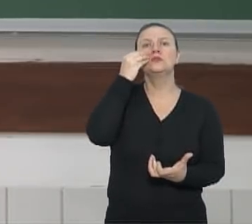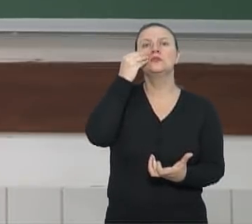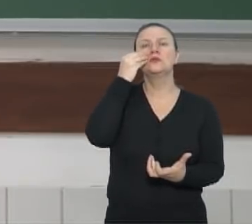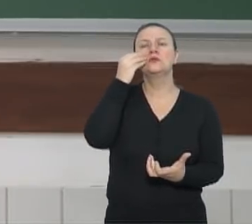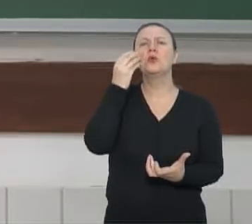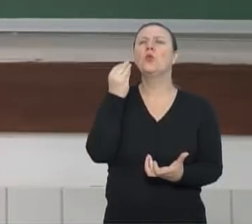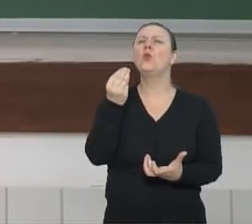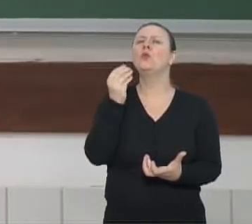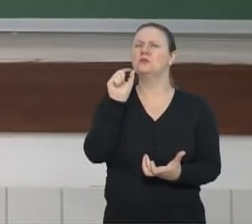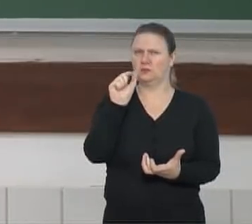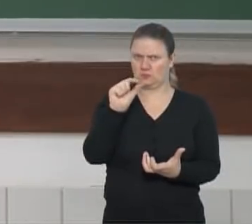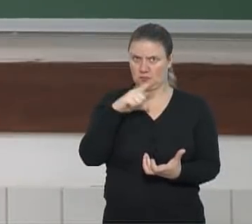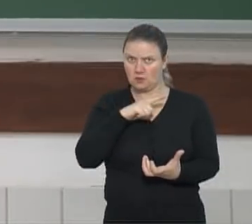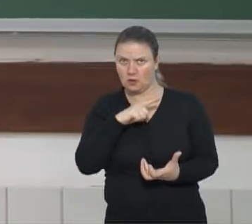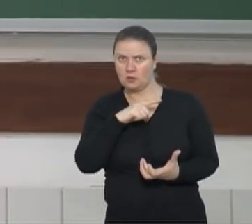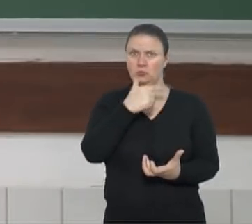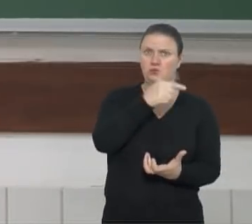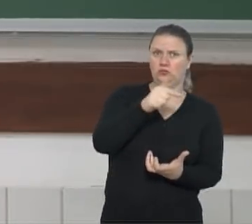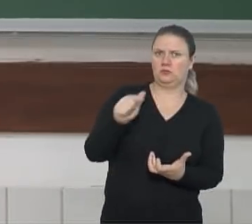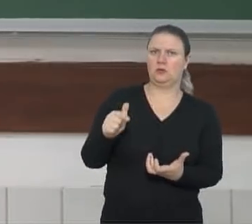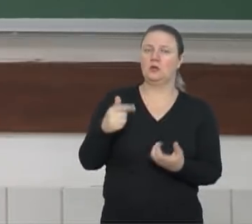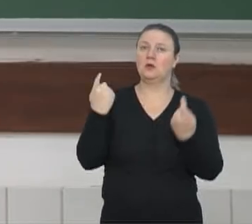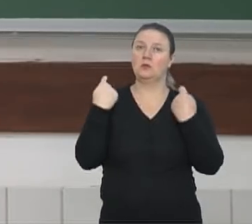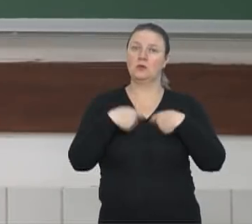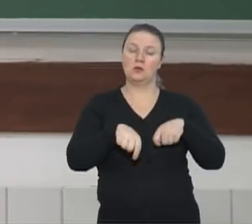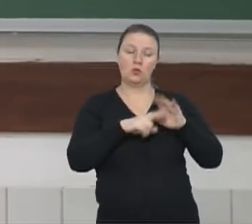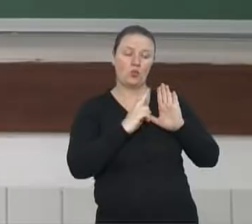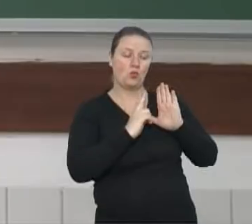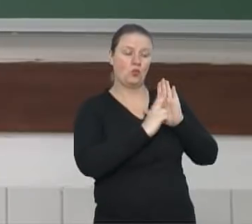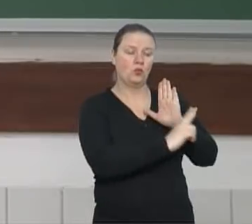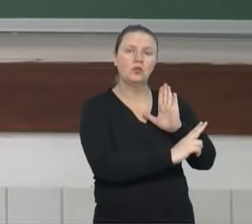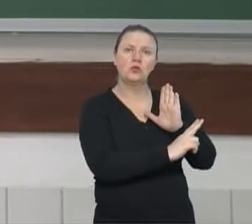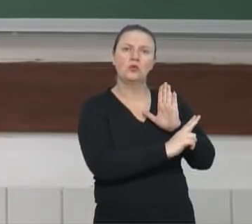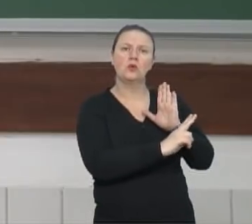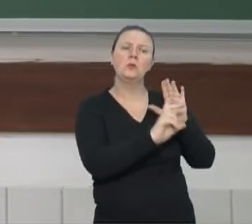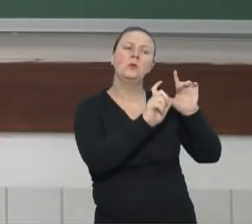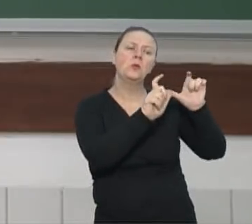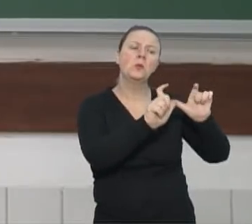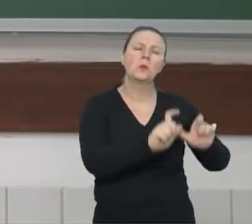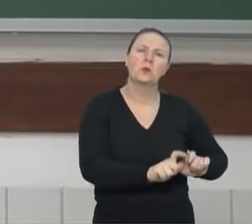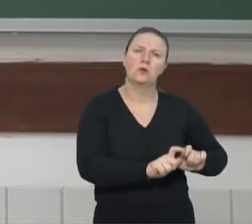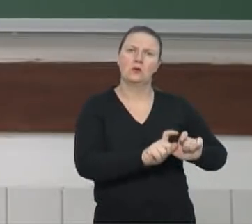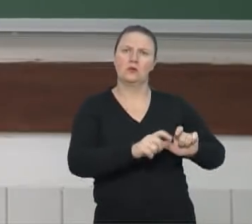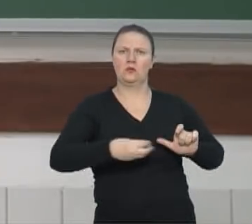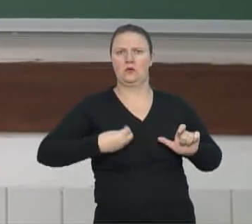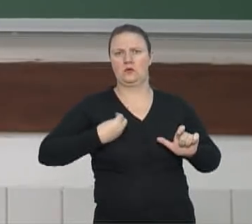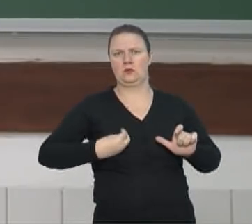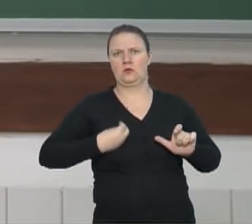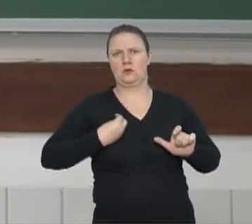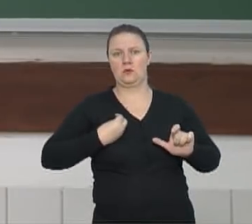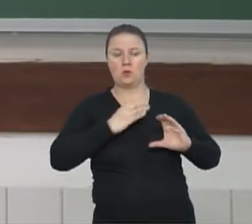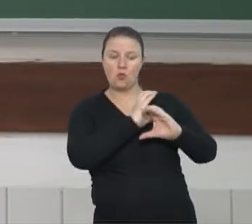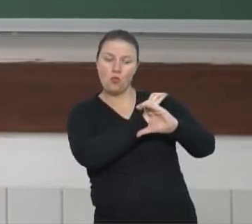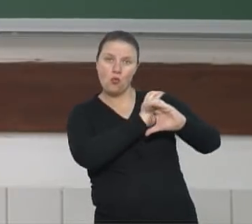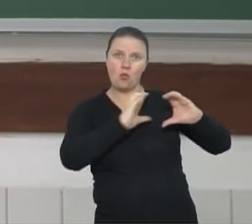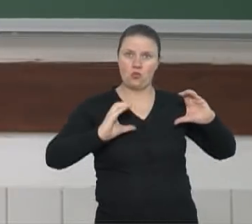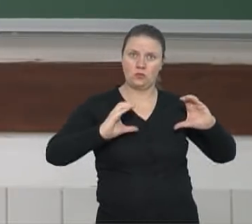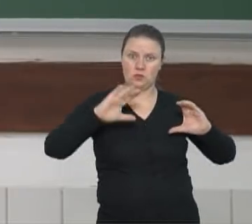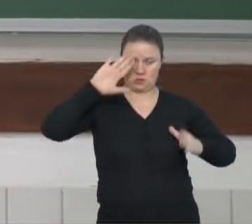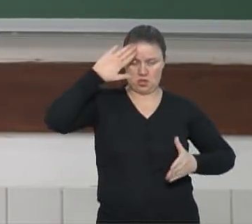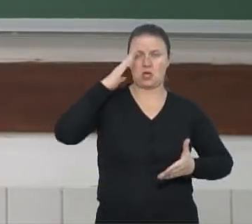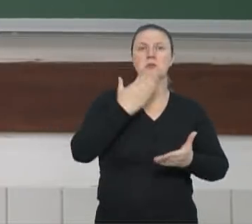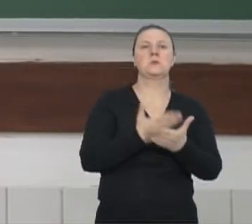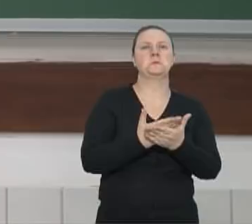claro que precisa lá do nome lá embaixo, da onde que ele é, direitinho, para que haja confiabilidade. Aí sim eu falo,